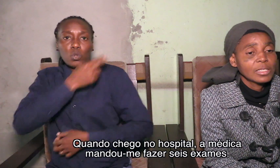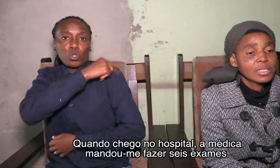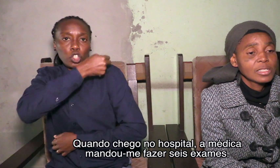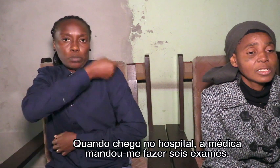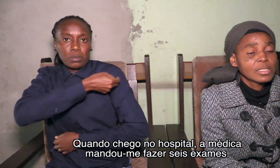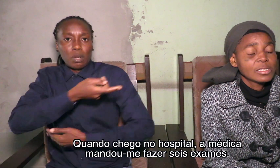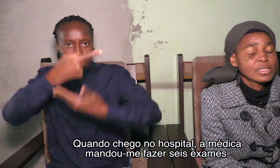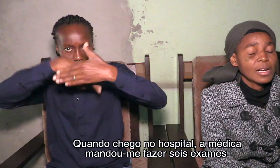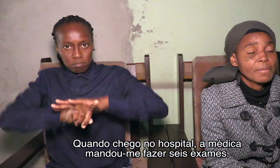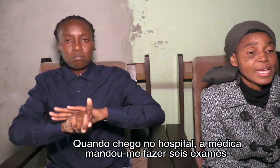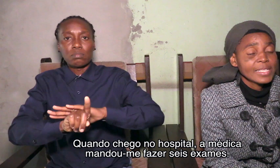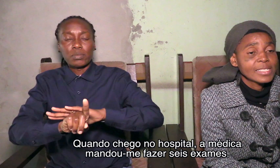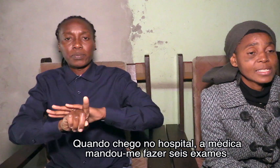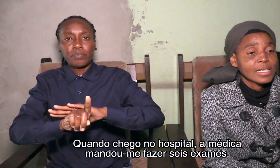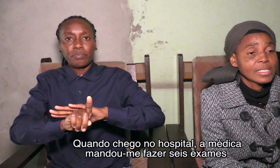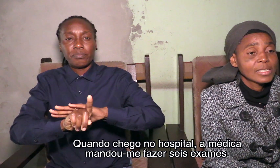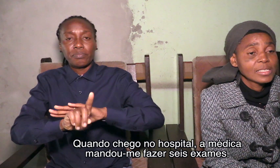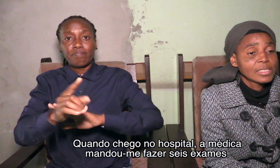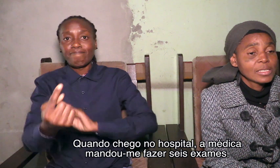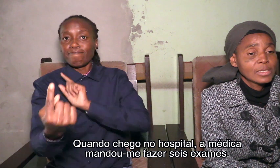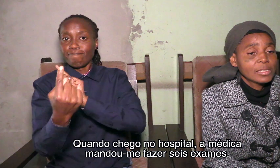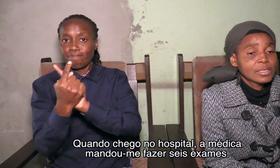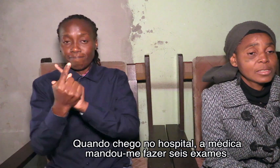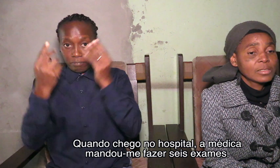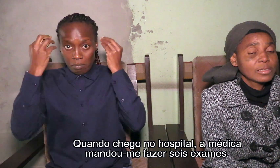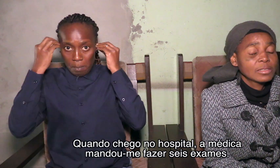hospital, a médica